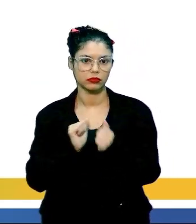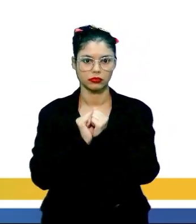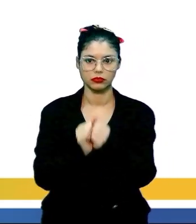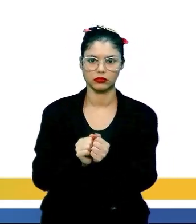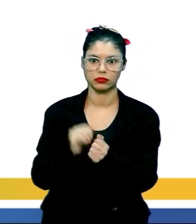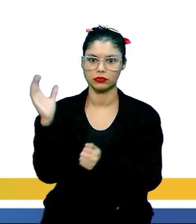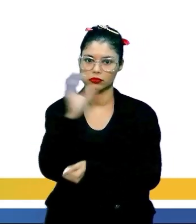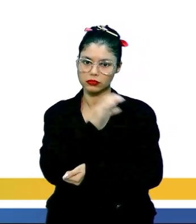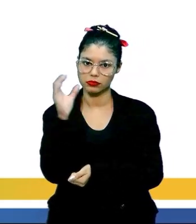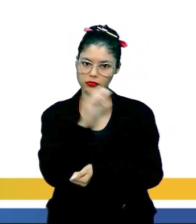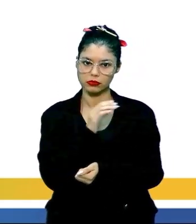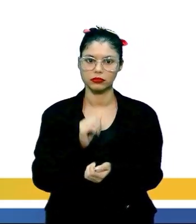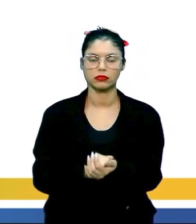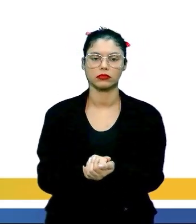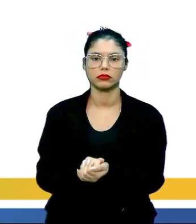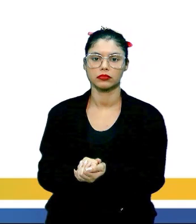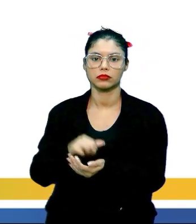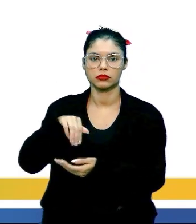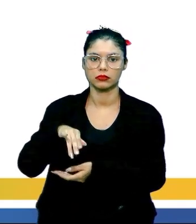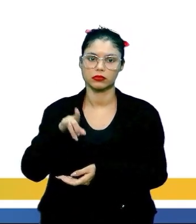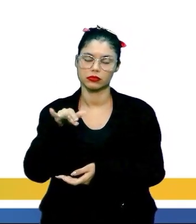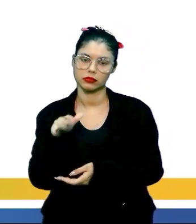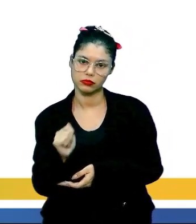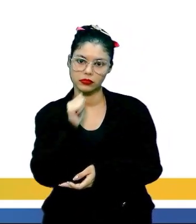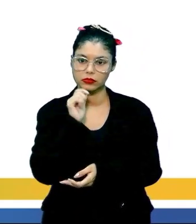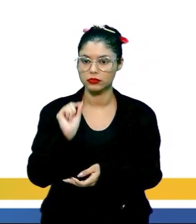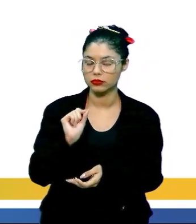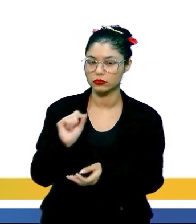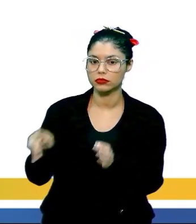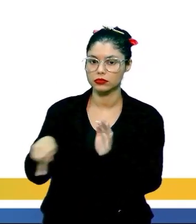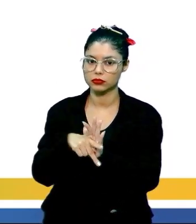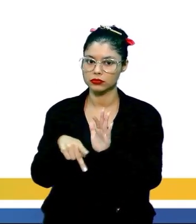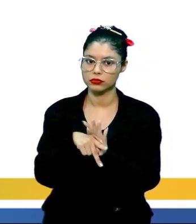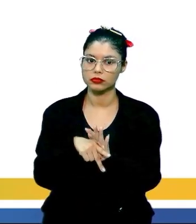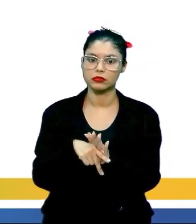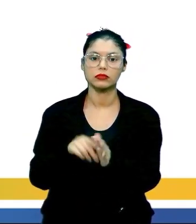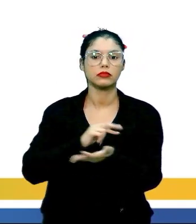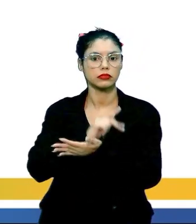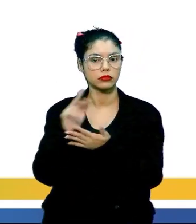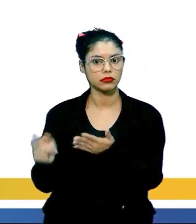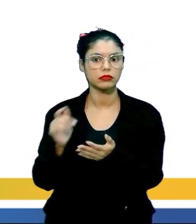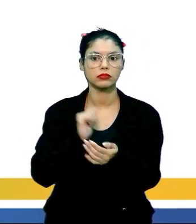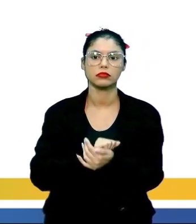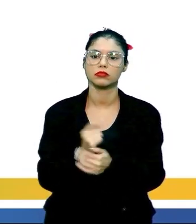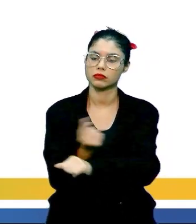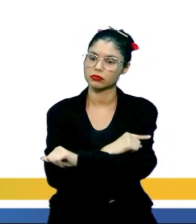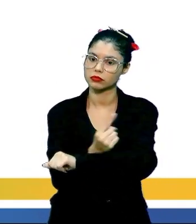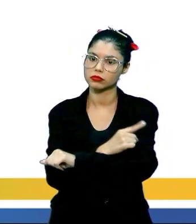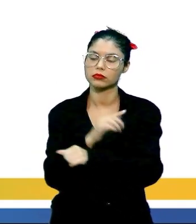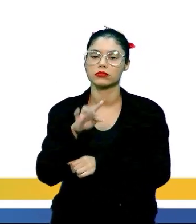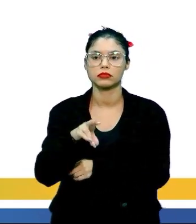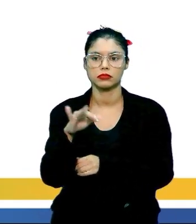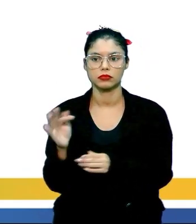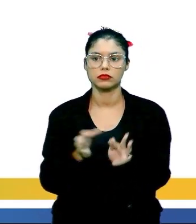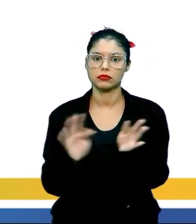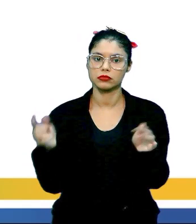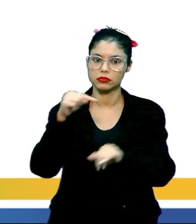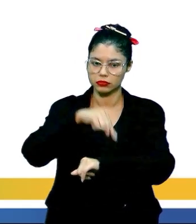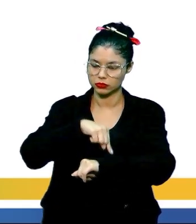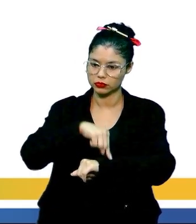eu falo em aceleração escalar média, ela é definida como a variação da velocidade escalar em função do